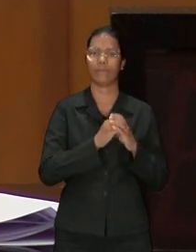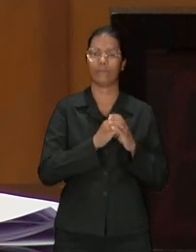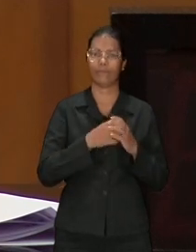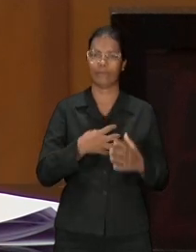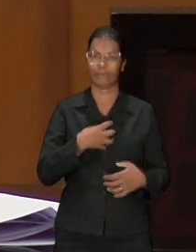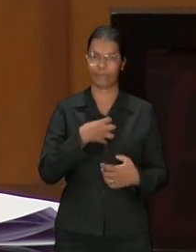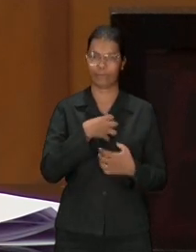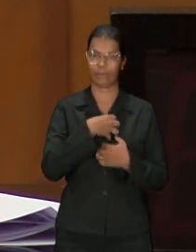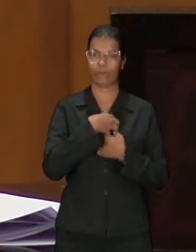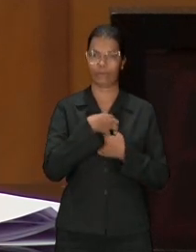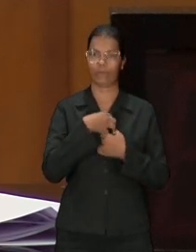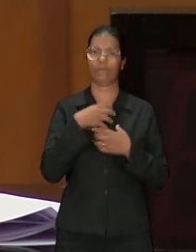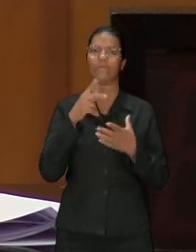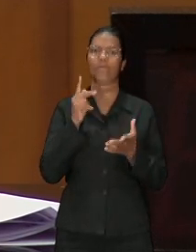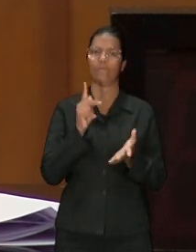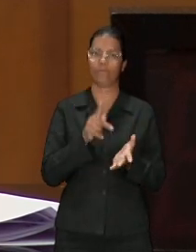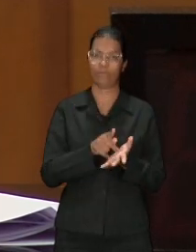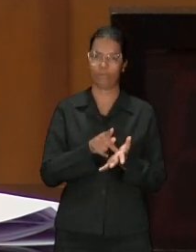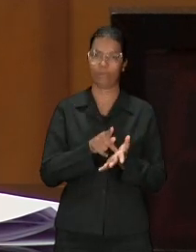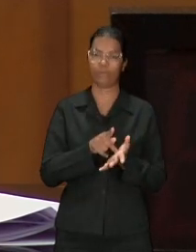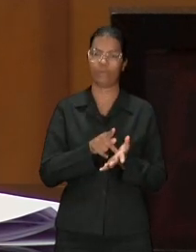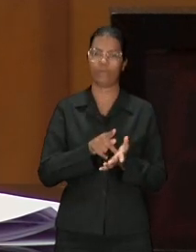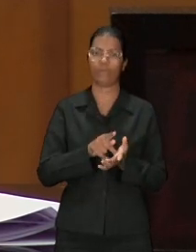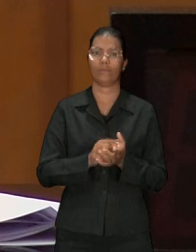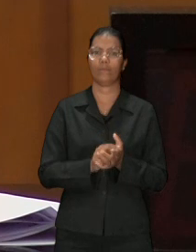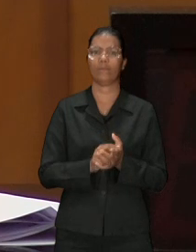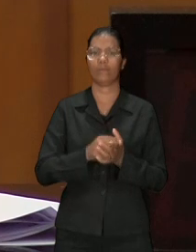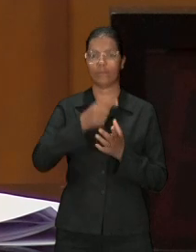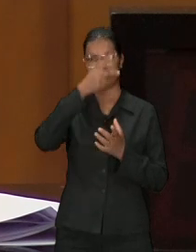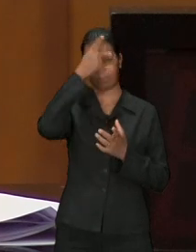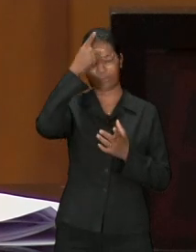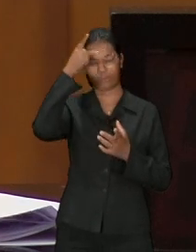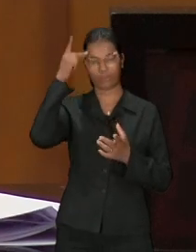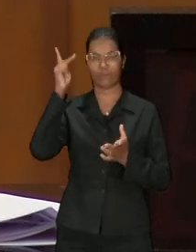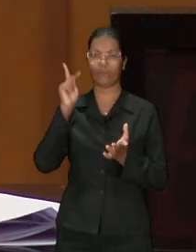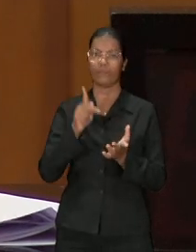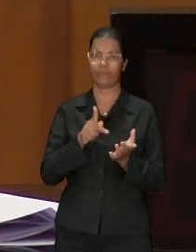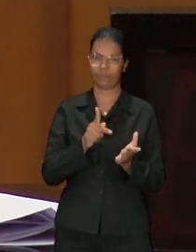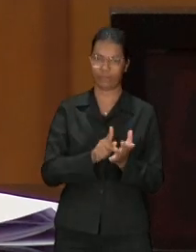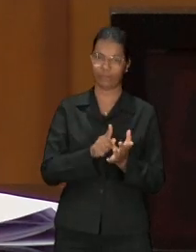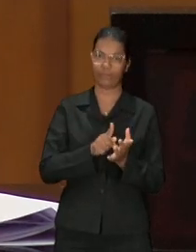ser verdadeiros cidadãos e cidadãs da nossa terra.